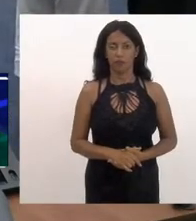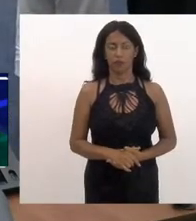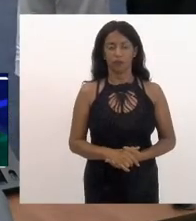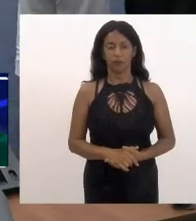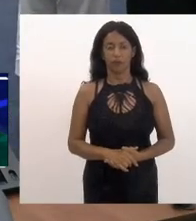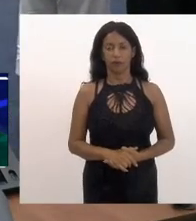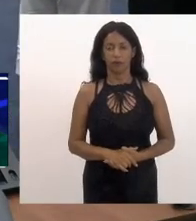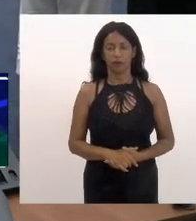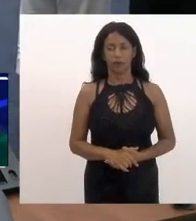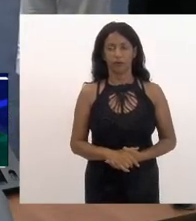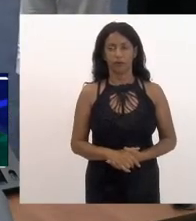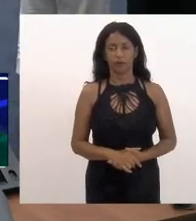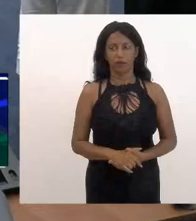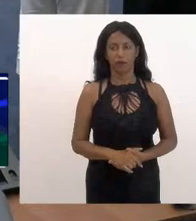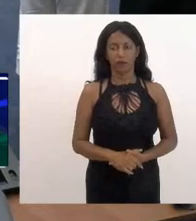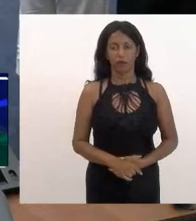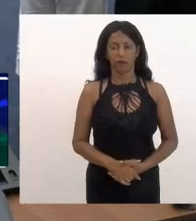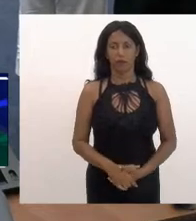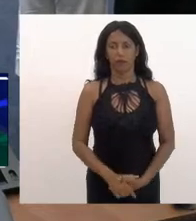Segundo da pauta.